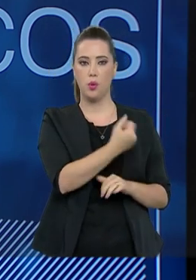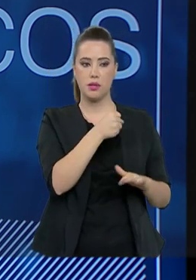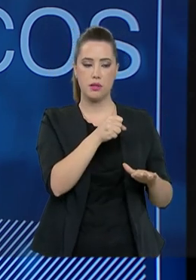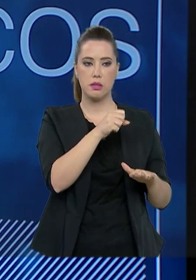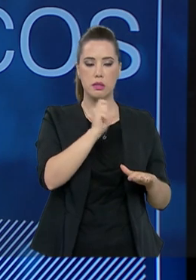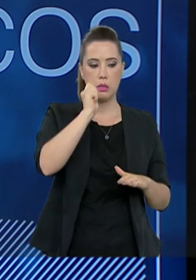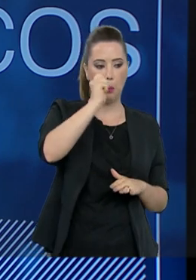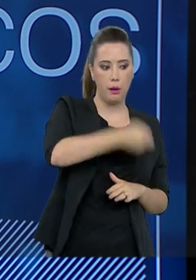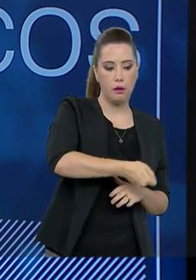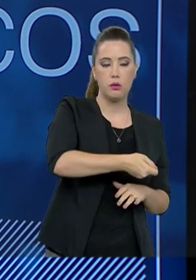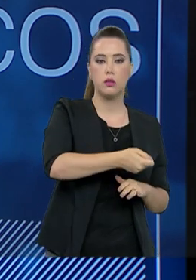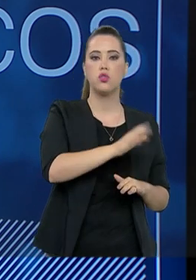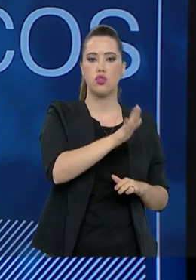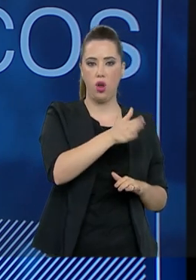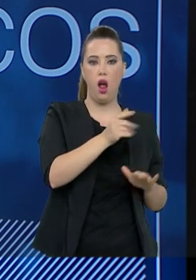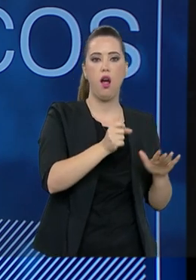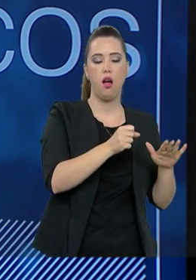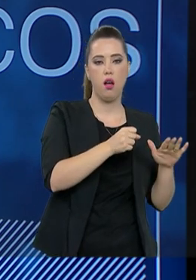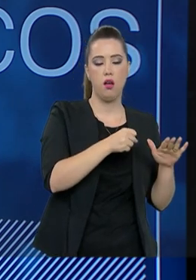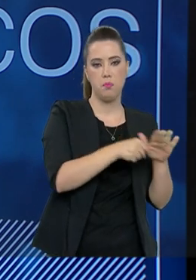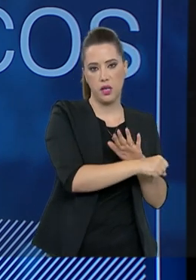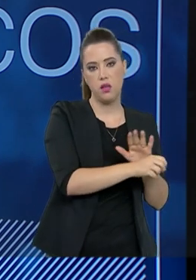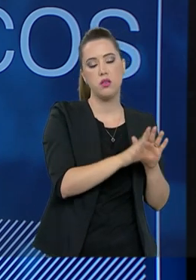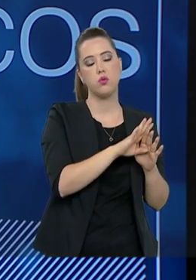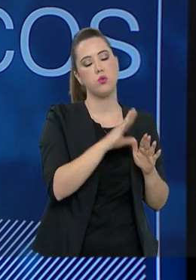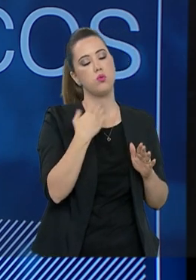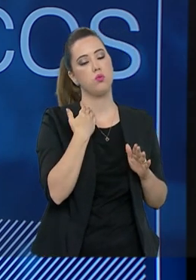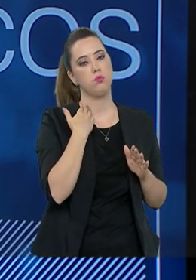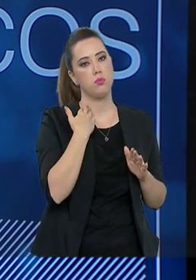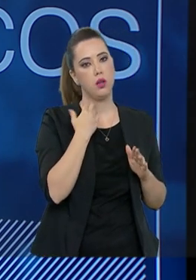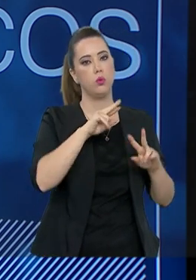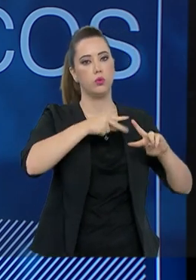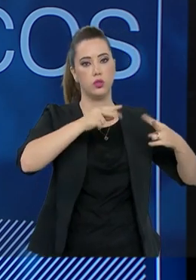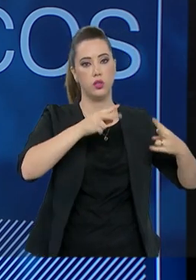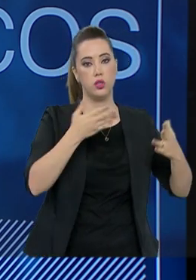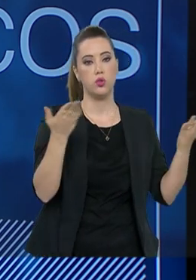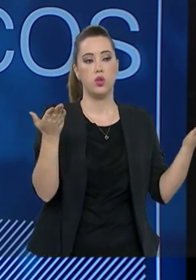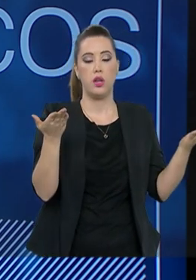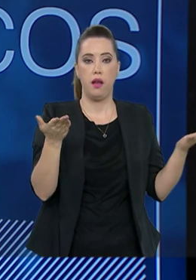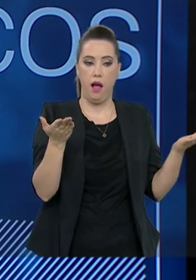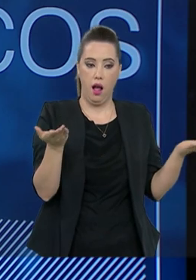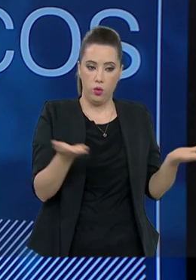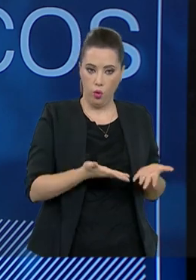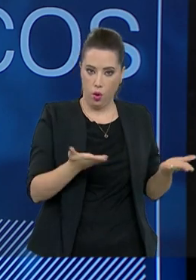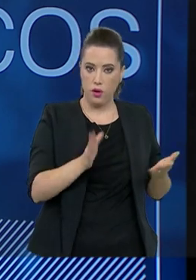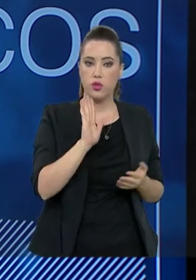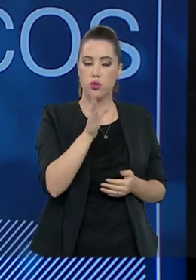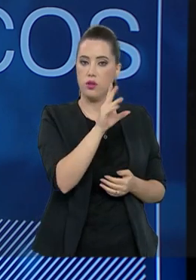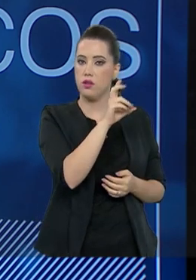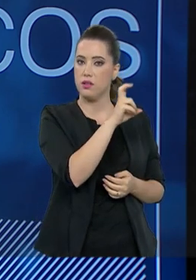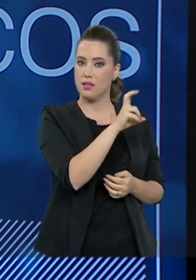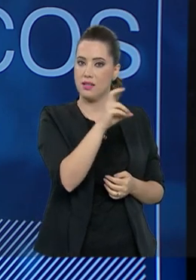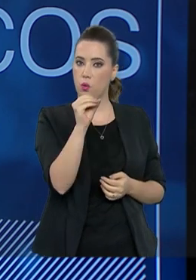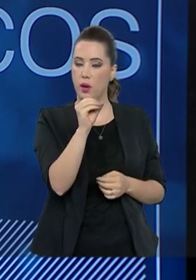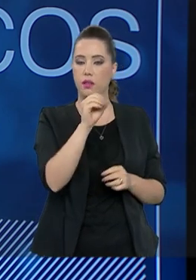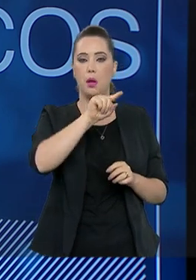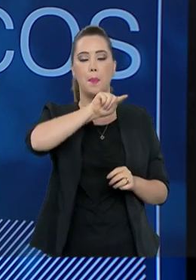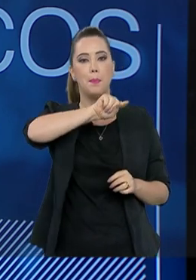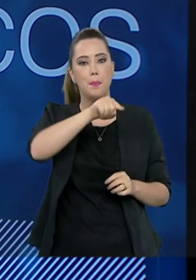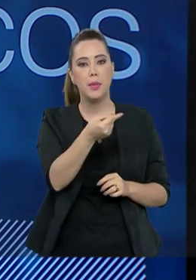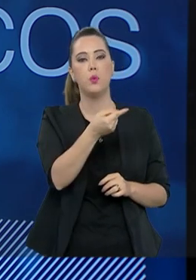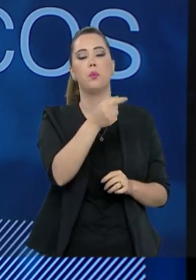agora nós já estamos chegando aos 50 mil condenados cadastrados. Então, o banco realmente esse ano acelerou bastante